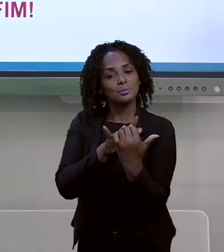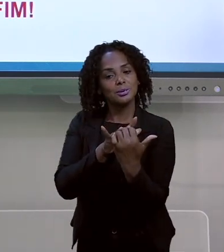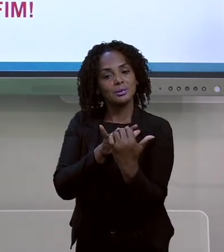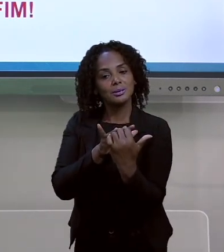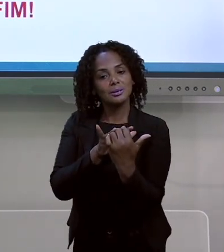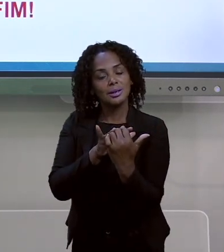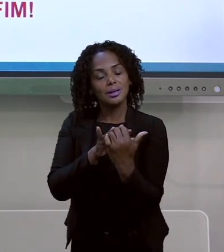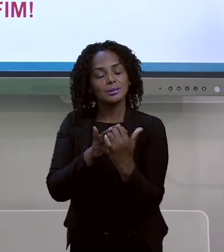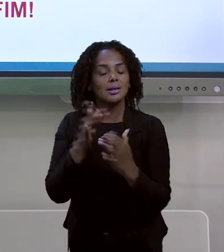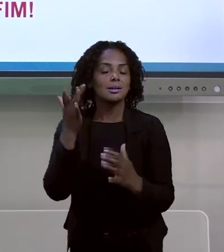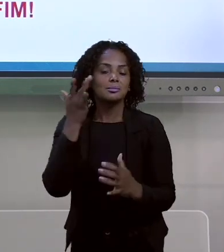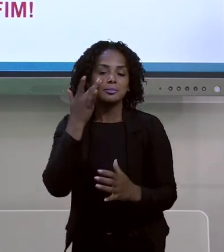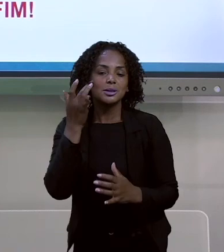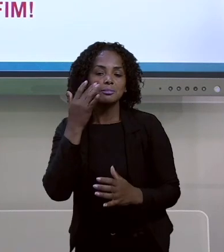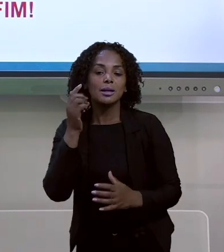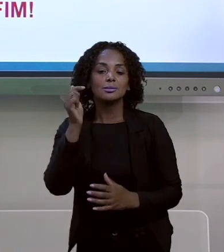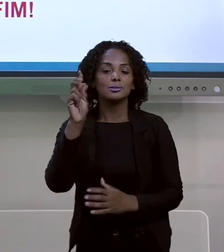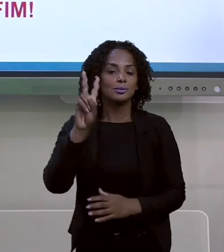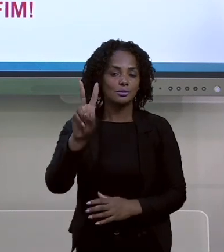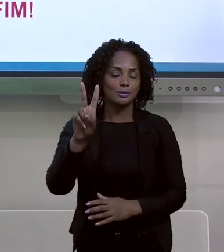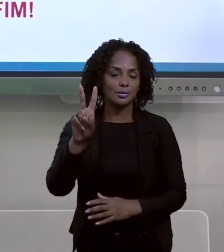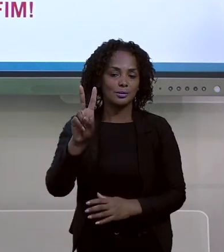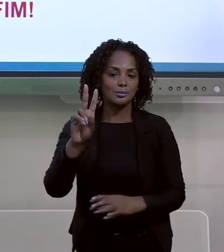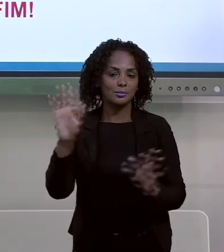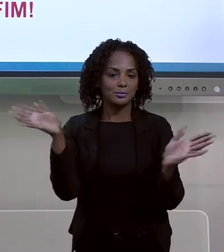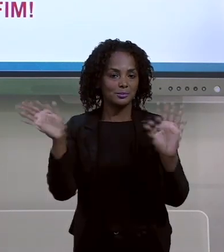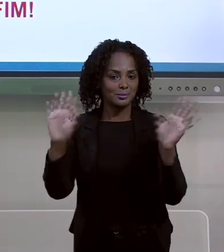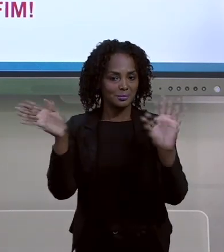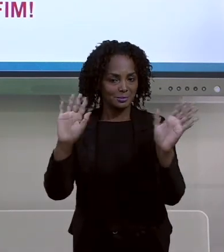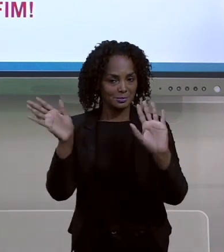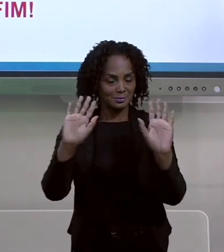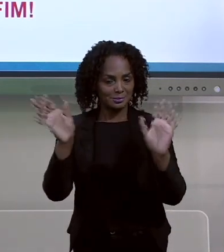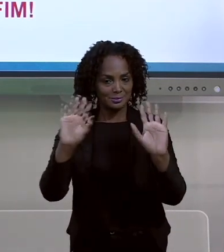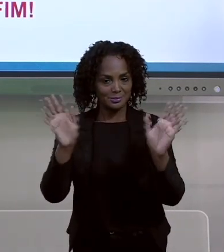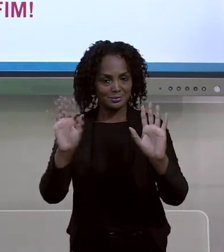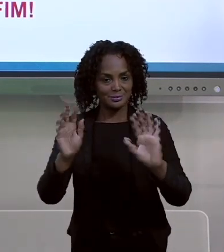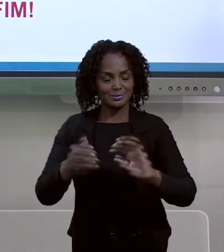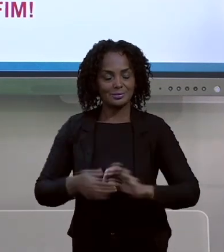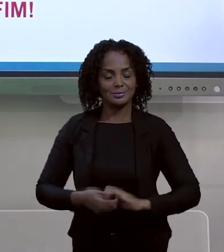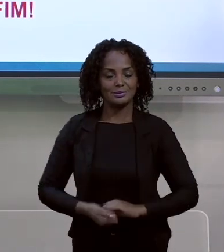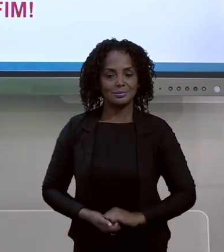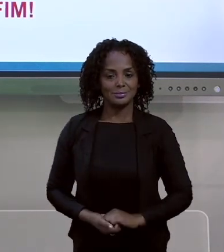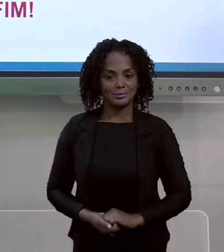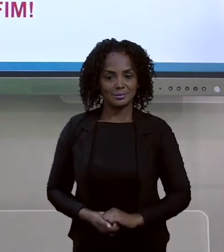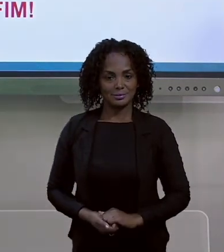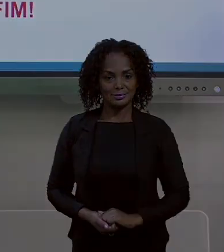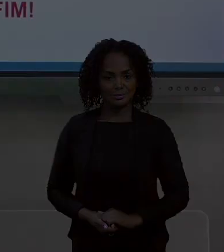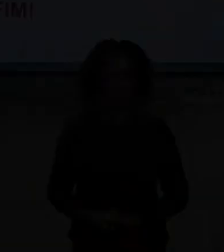YouTube SMED GV. Até uma próxima aula. Tchau!